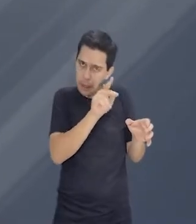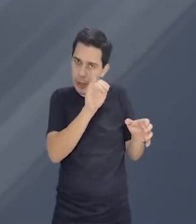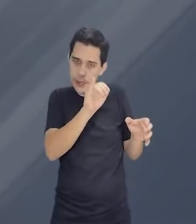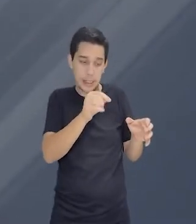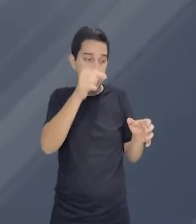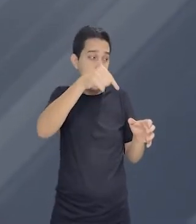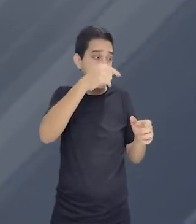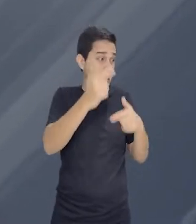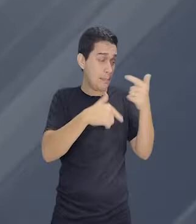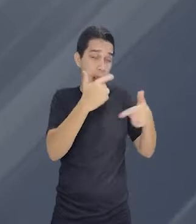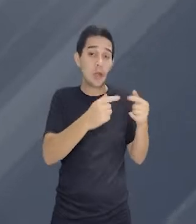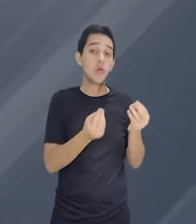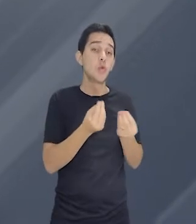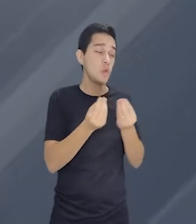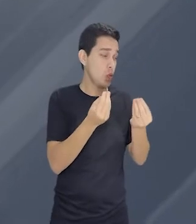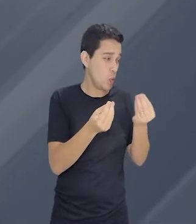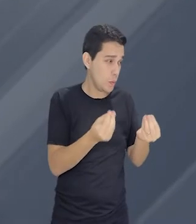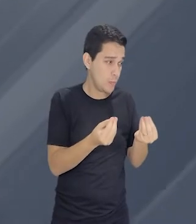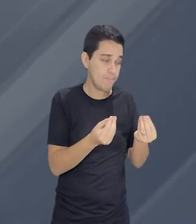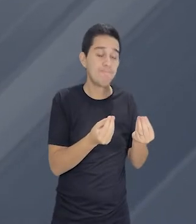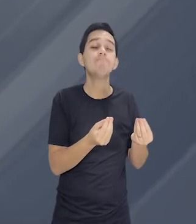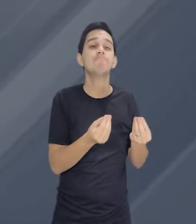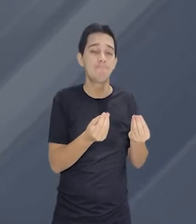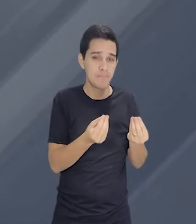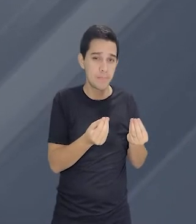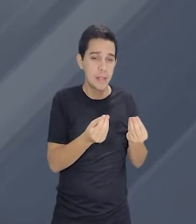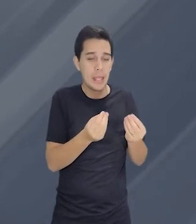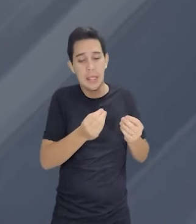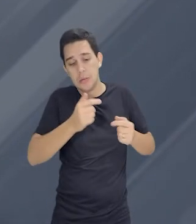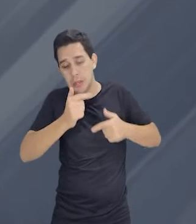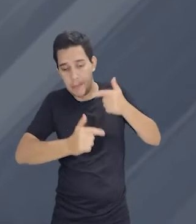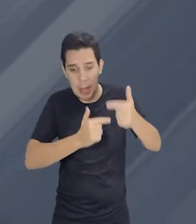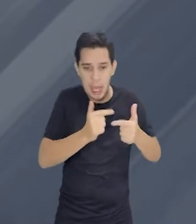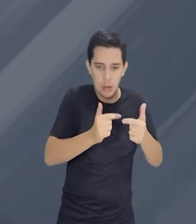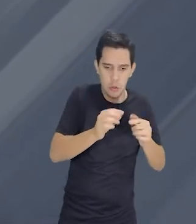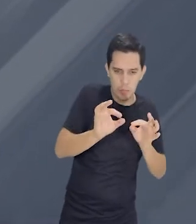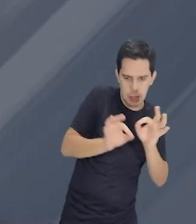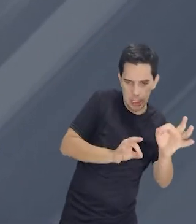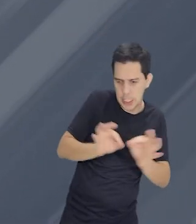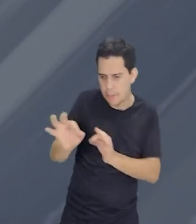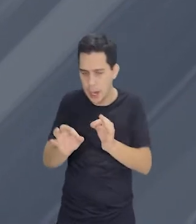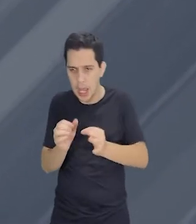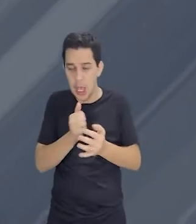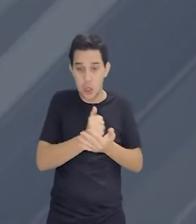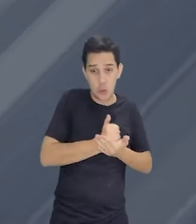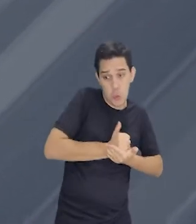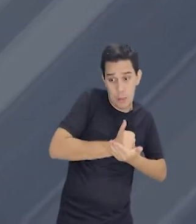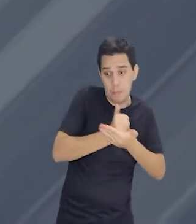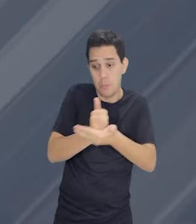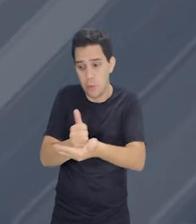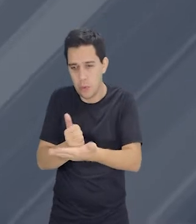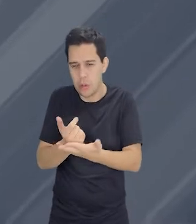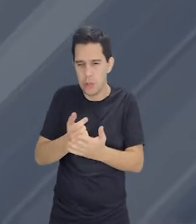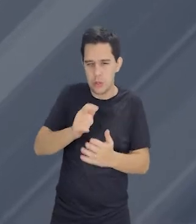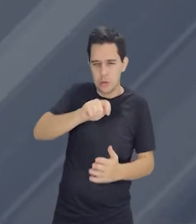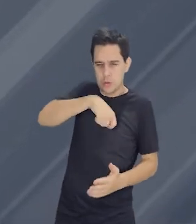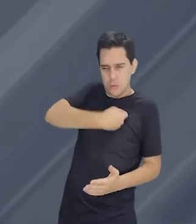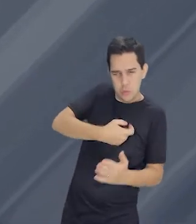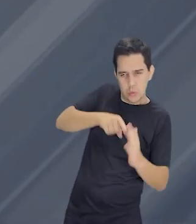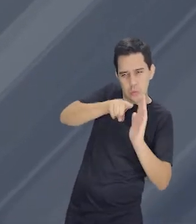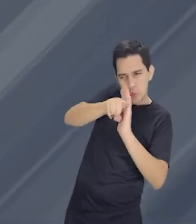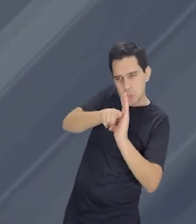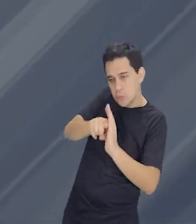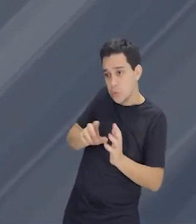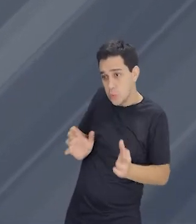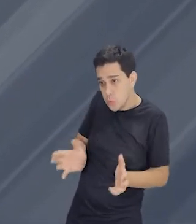de Justiça, no planejamento, no fomento, no apoio, na formulação, monitoramento, promoção,